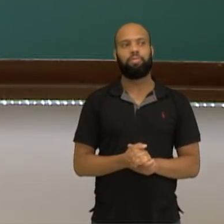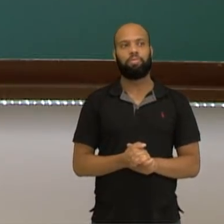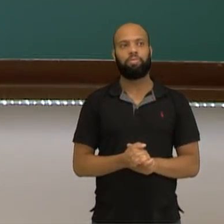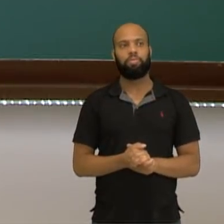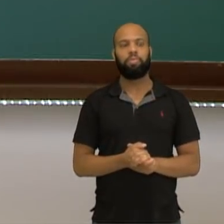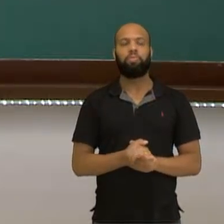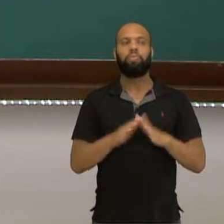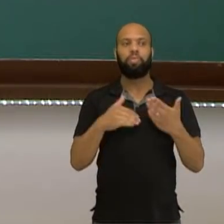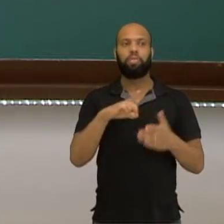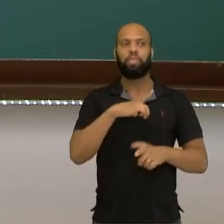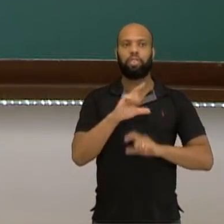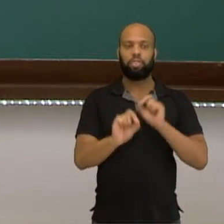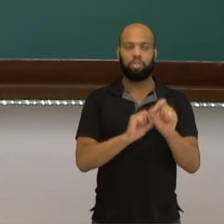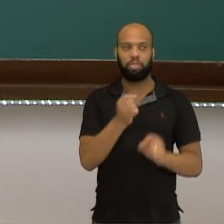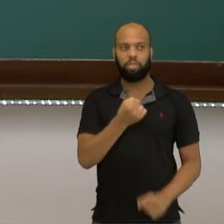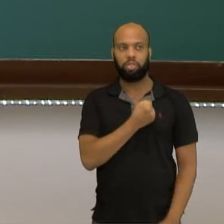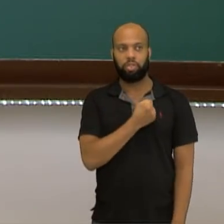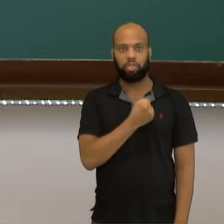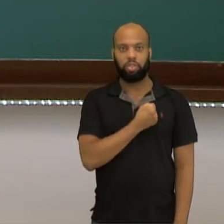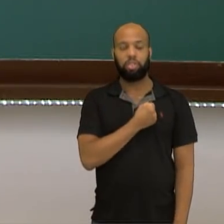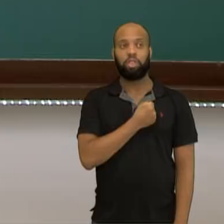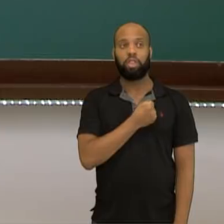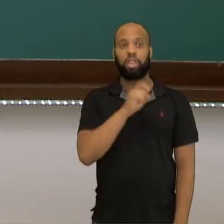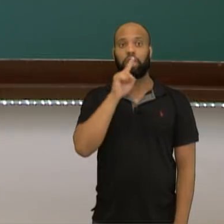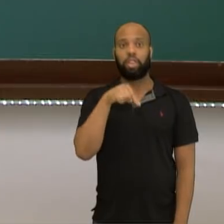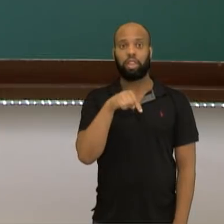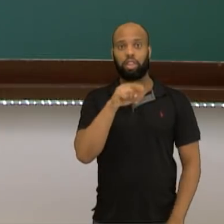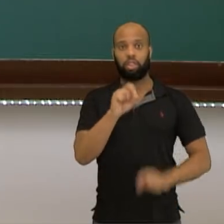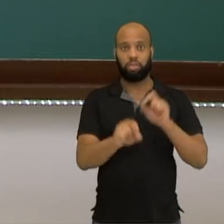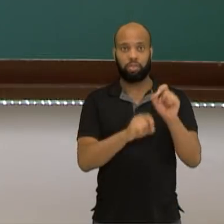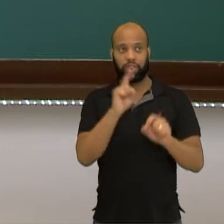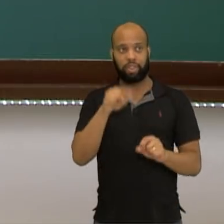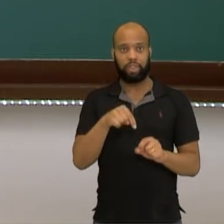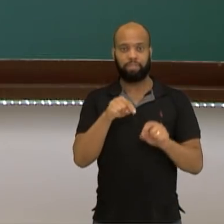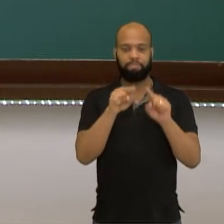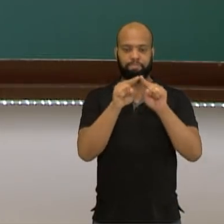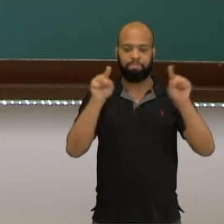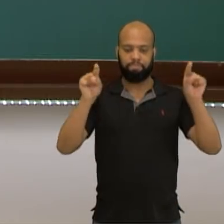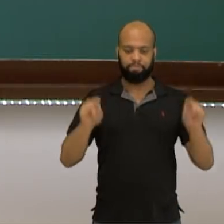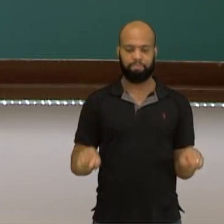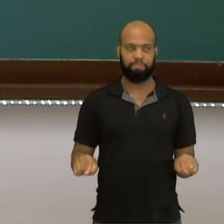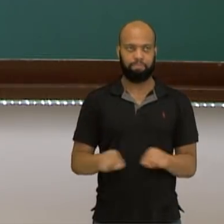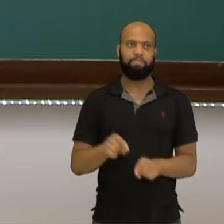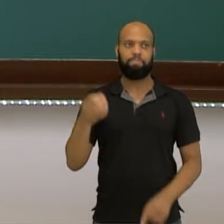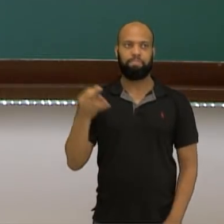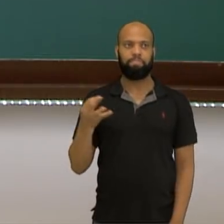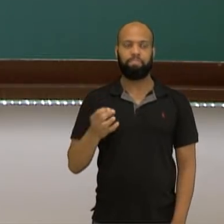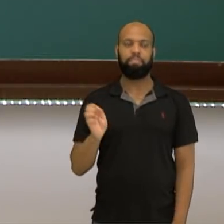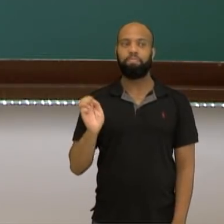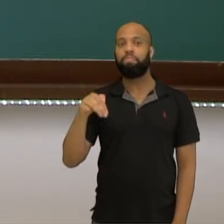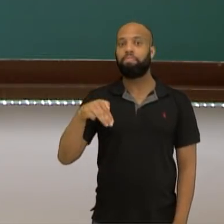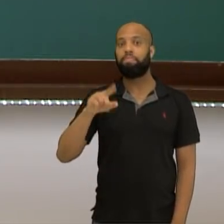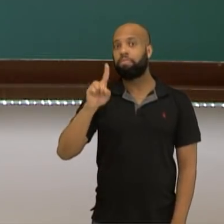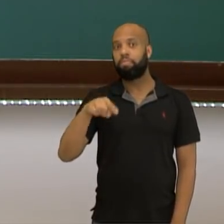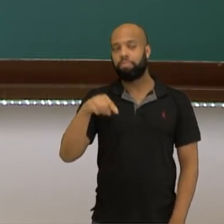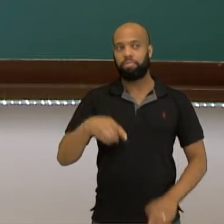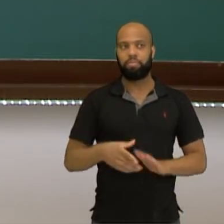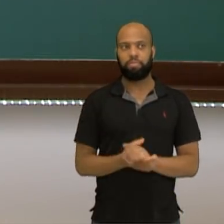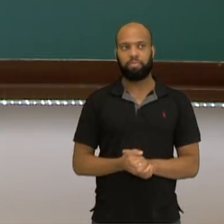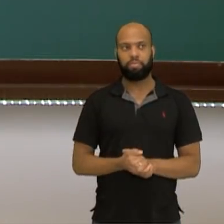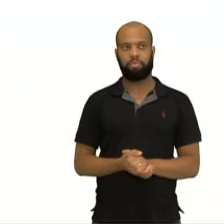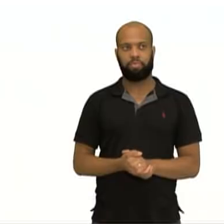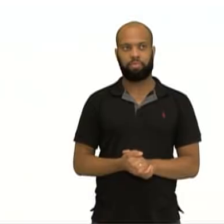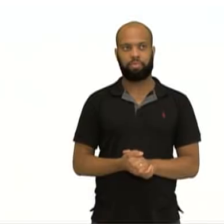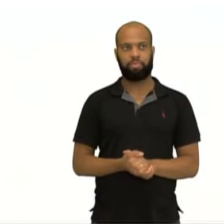então existem números que são chamados de quadrado perfeito, certo? Quem são os números quadrados perfeitos? Olha